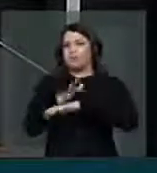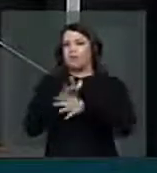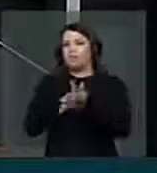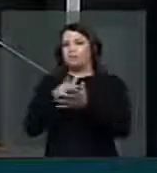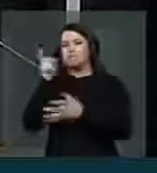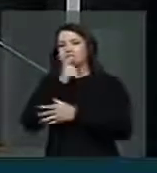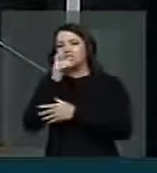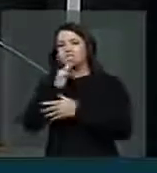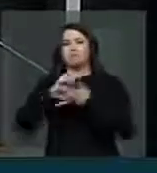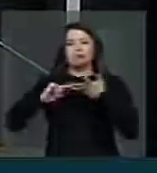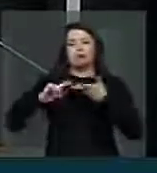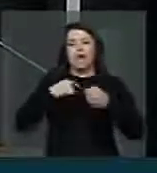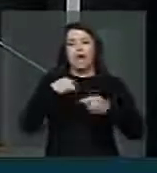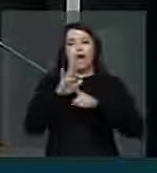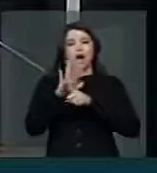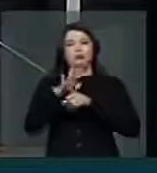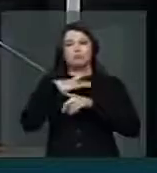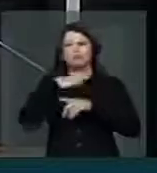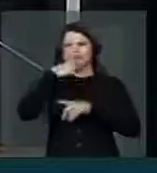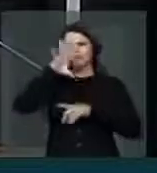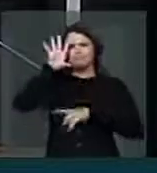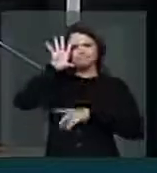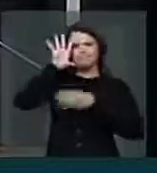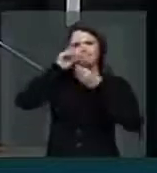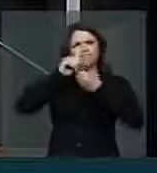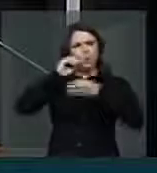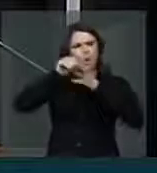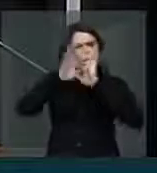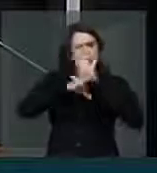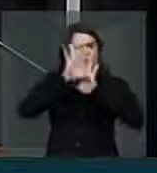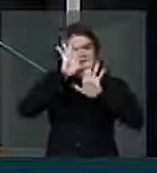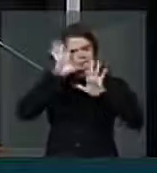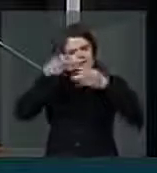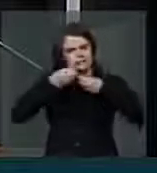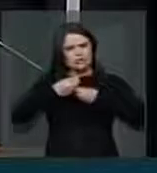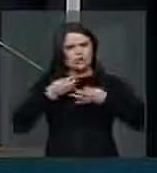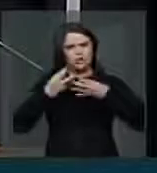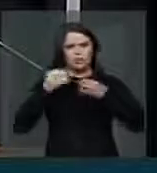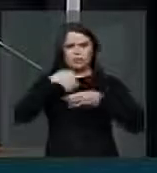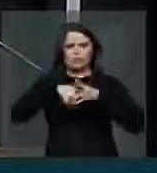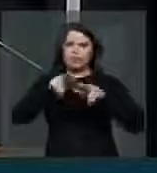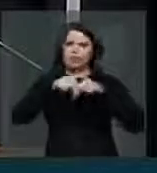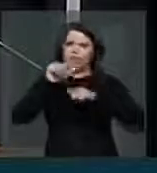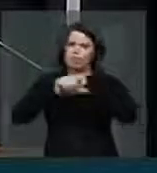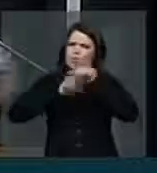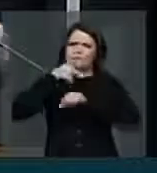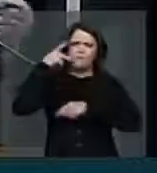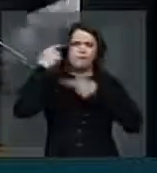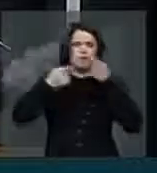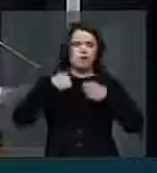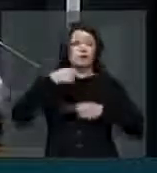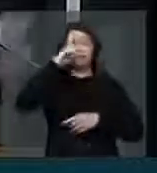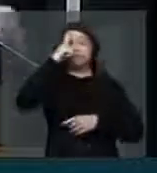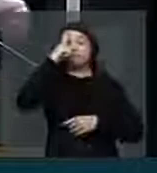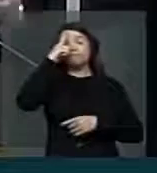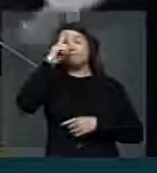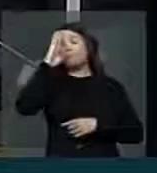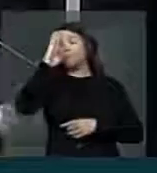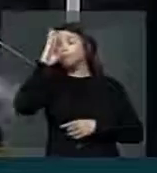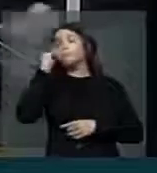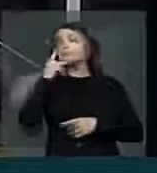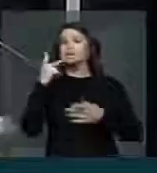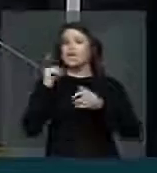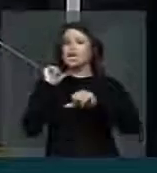valem nada. Então isso ajudou muito a formar esse conceito, essa opinião, e é por isso que a reforma política, eu acho que sobretudo, se ela não resolve o problema